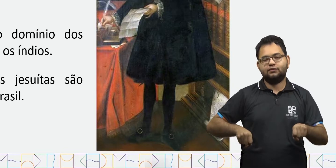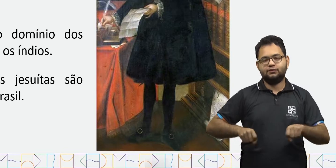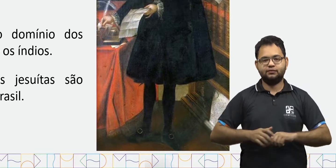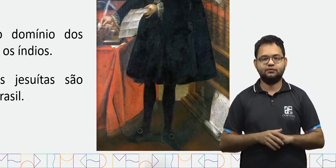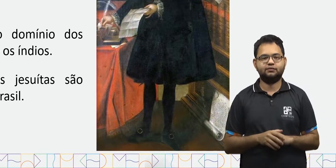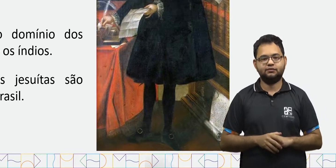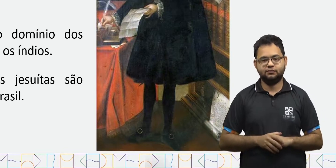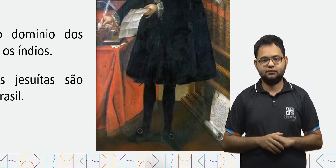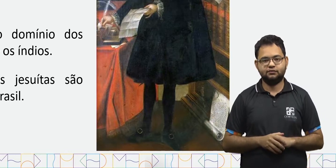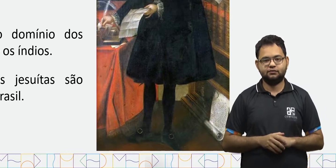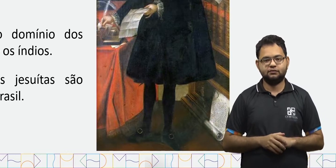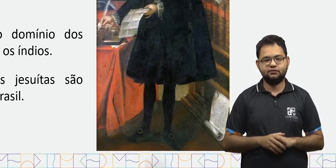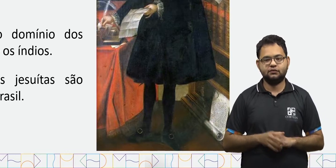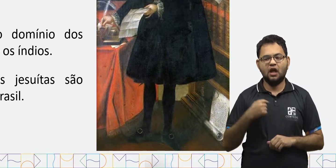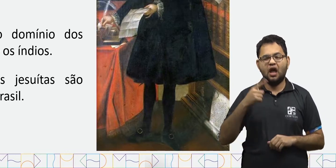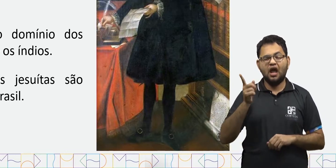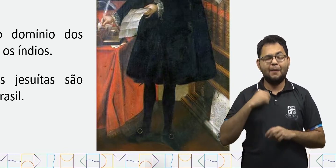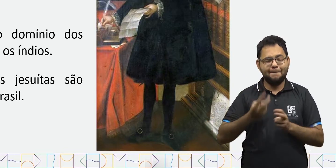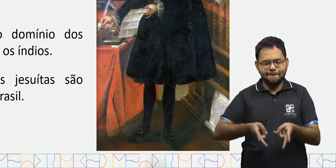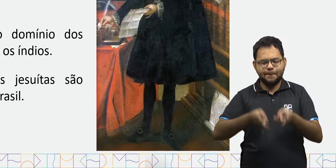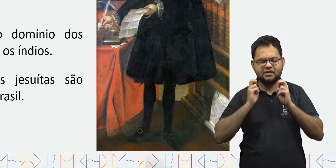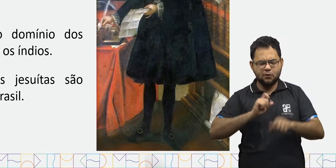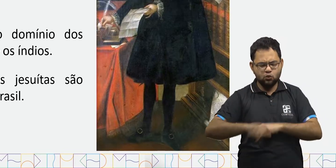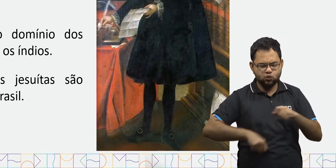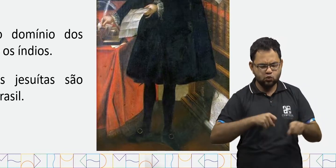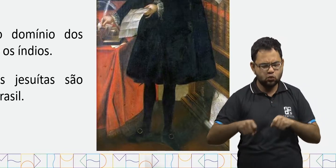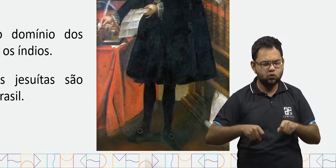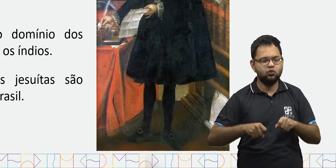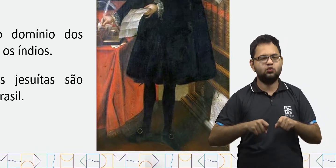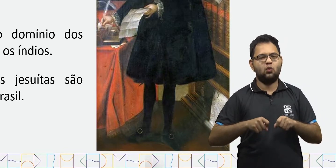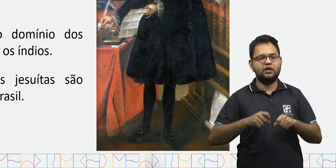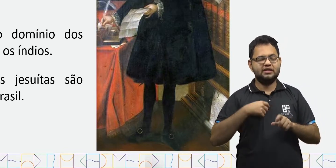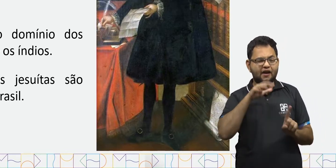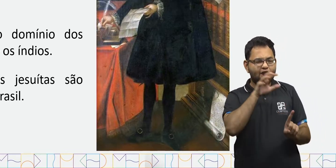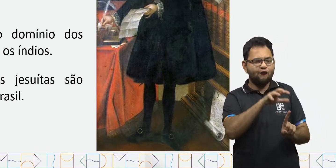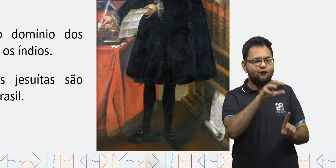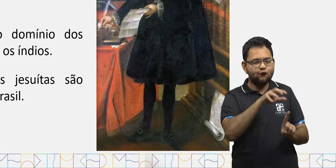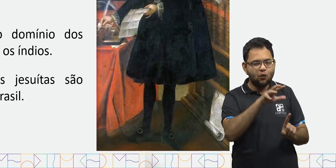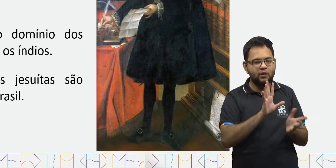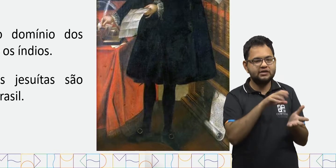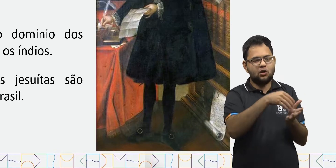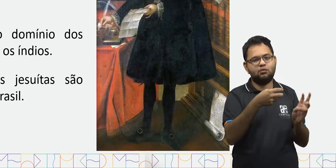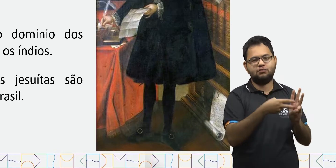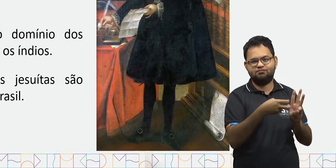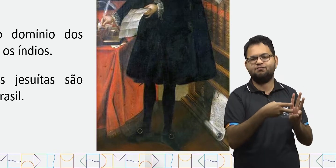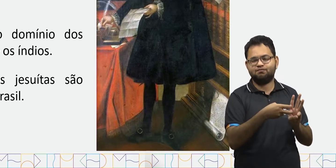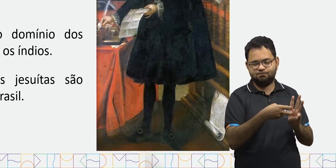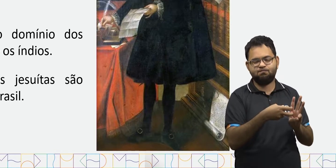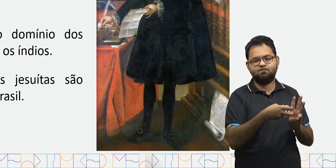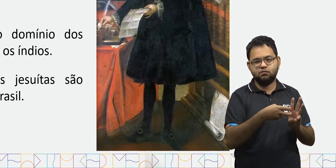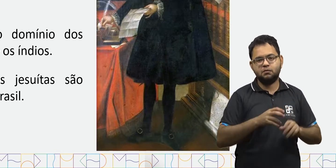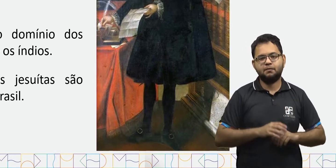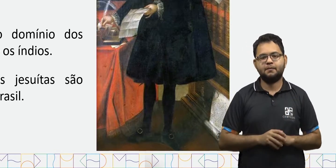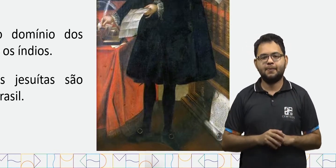dos jesuítas estava cada vez maior, foi um grande desafio para Pombal administrar essa questão. Mas